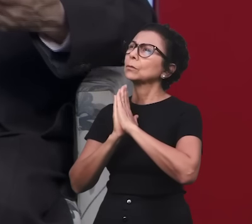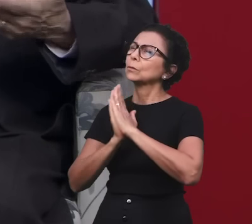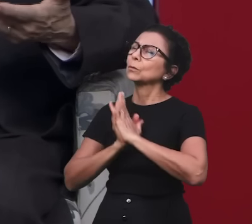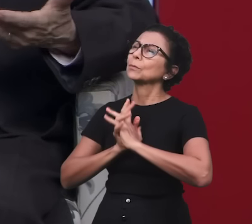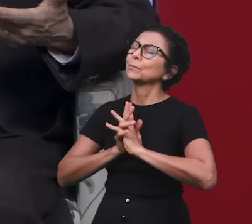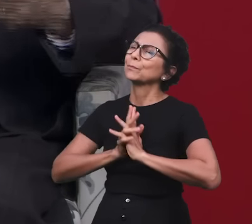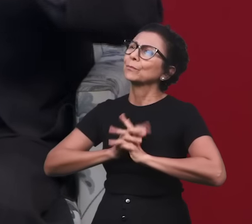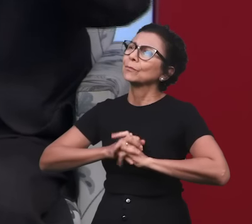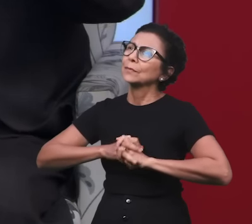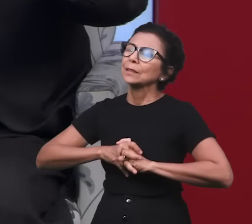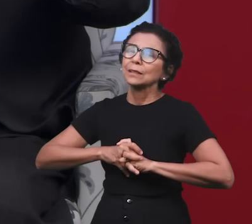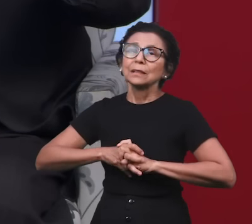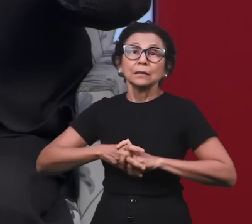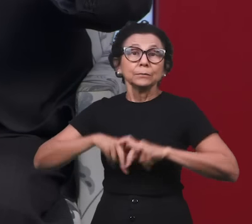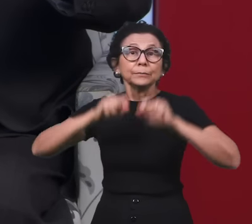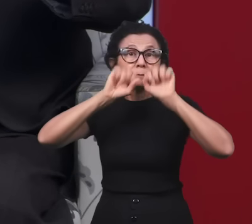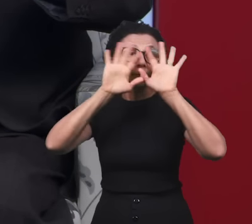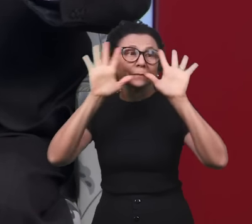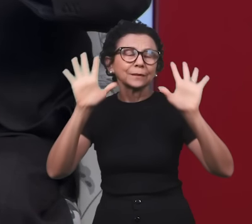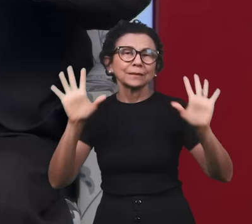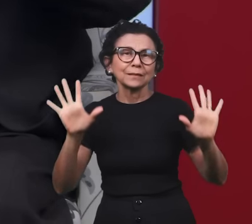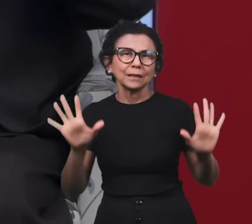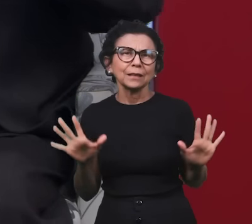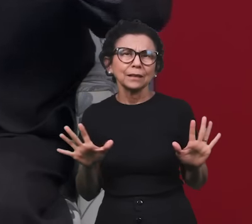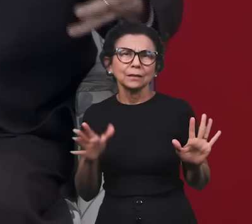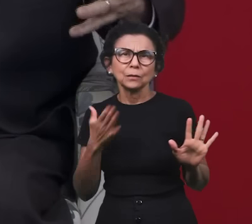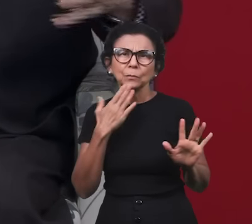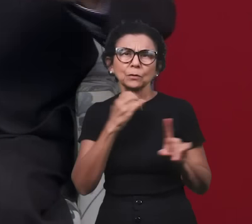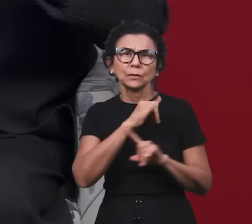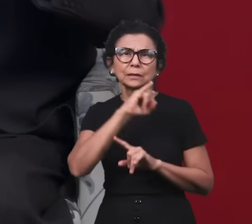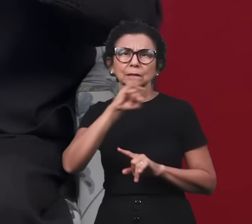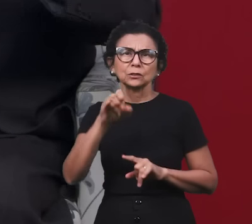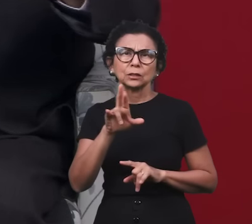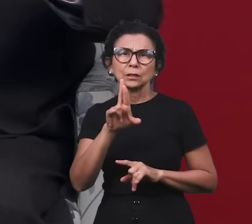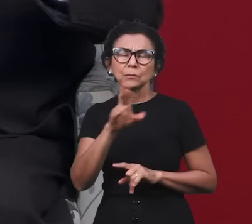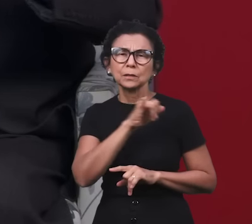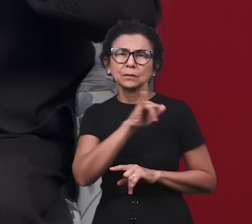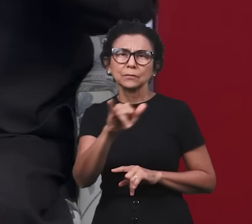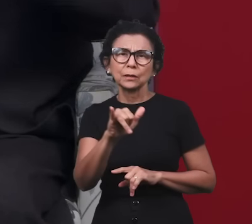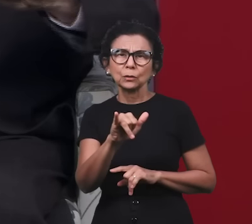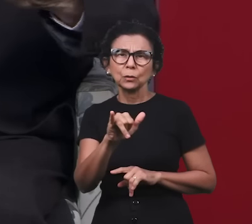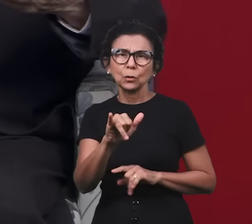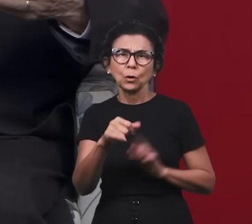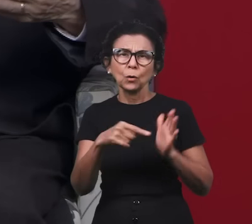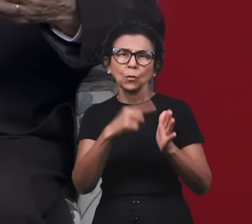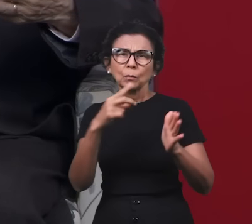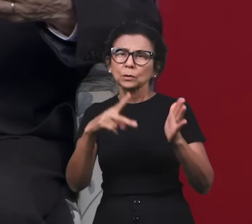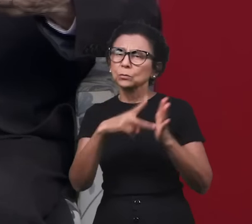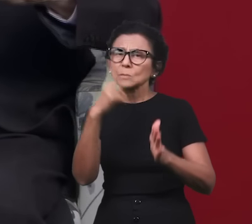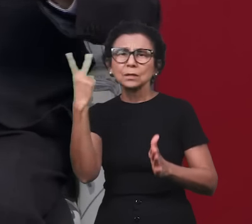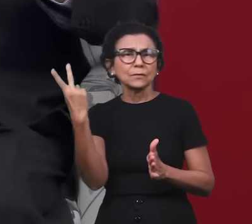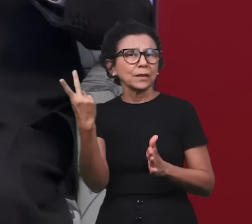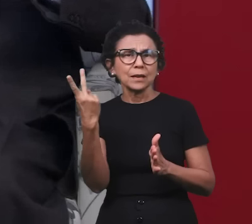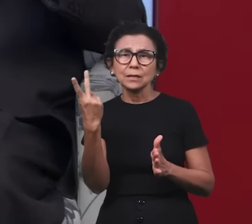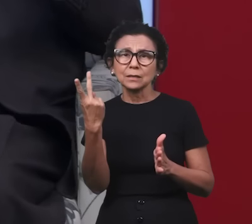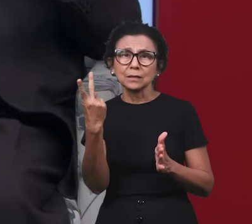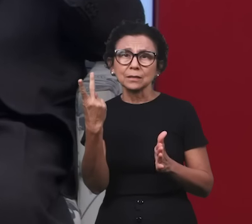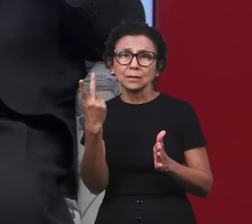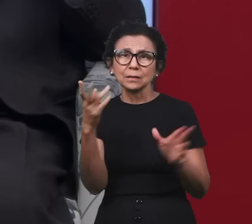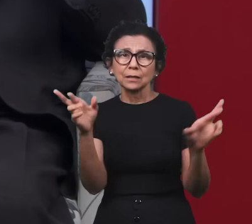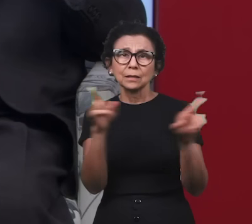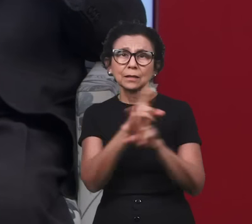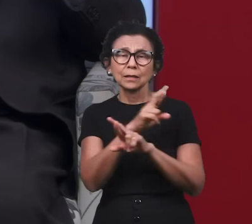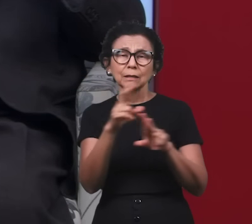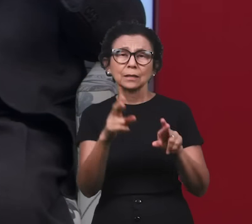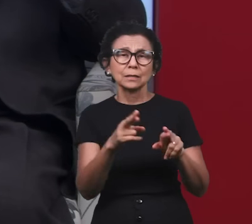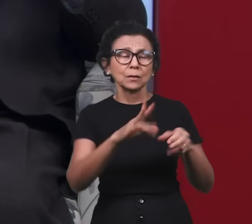para conferir. Estava muito claro. O profeta Jeremias falou 2 vezes que o cativeiro, de forma muito clara. E observe, os